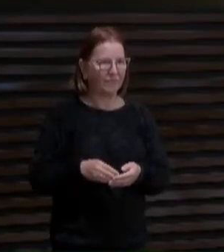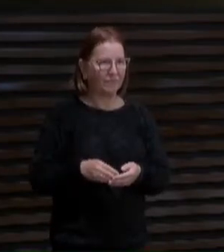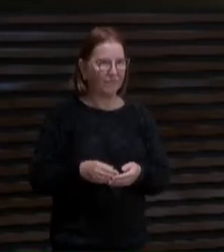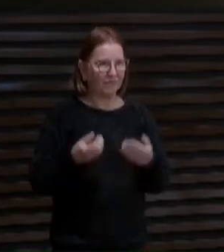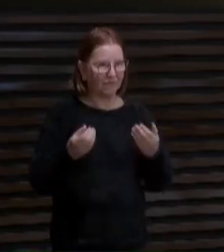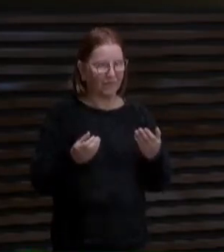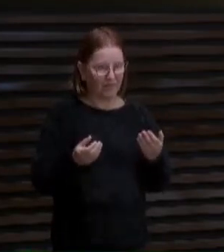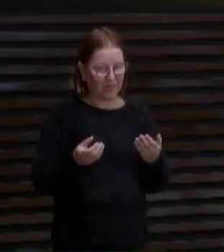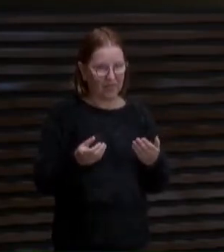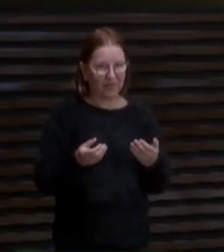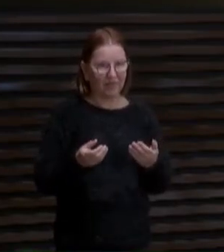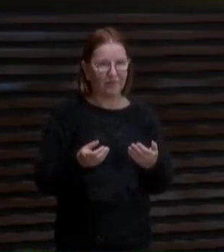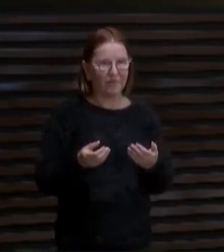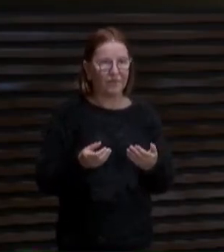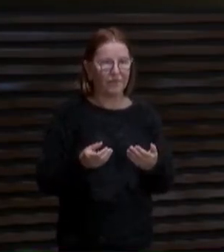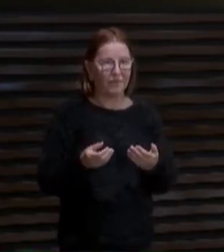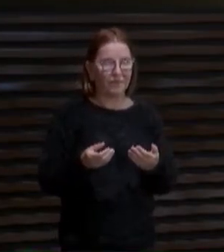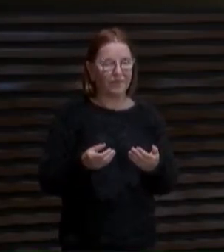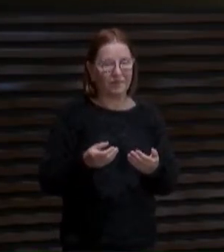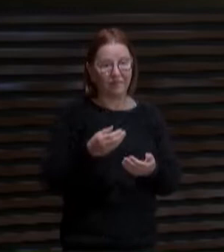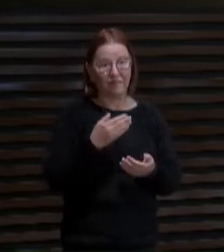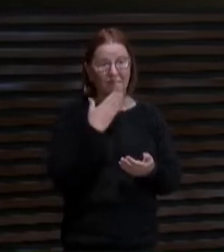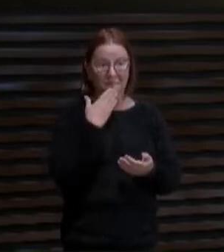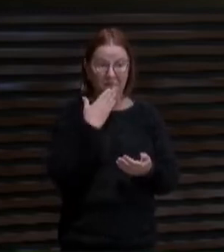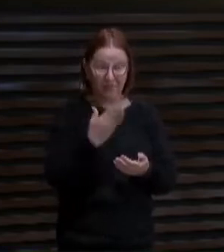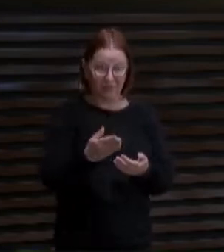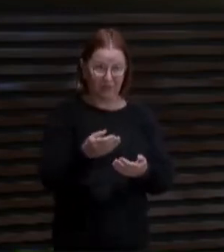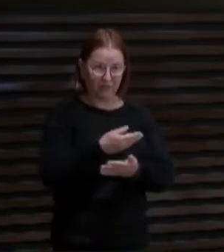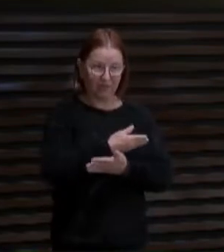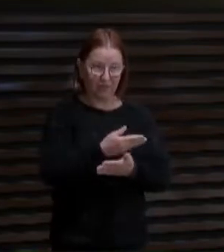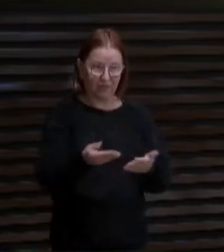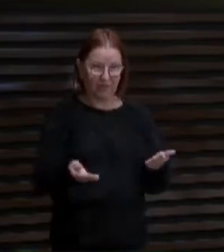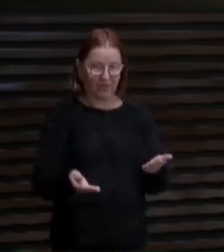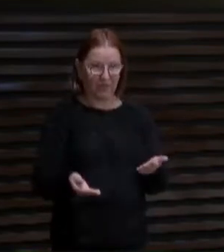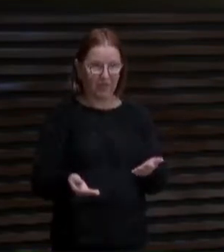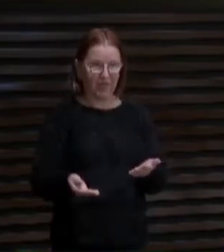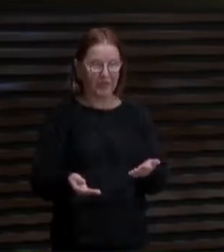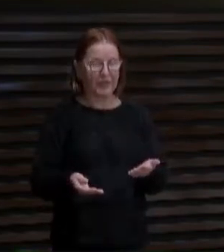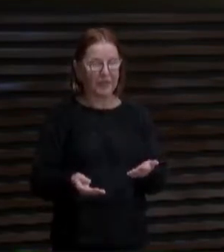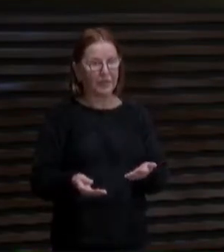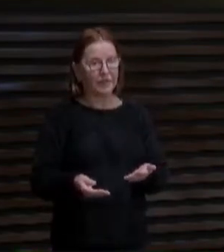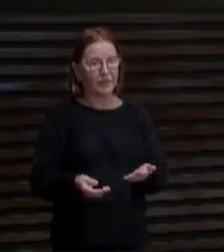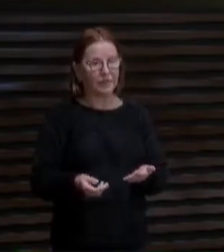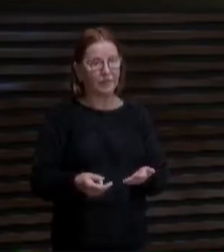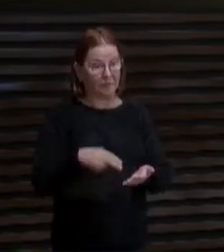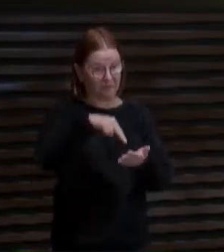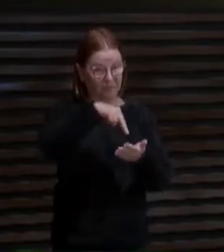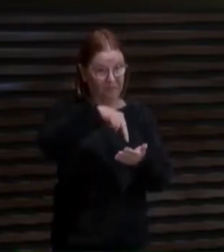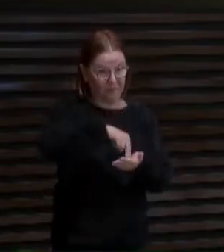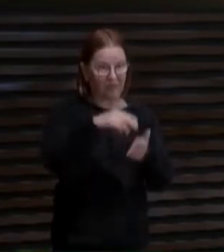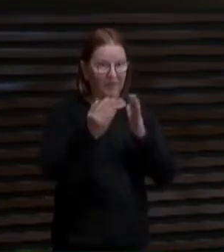uma posição diante de tudo que você tem ouvido do que você tá ouvindo agora e se coloque diante de Deus para